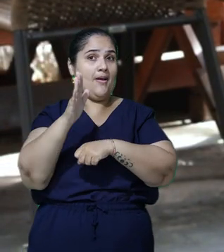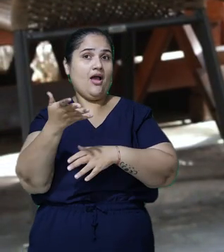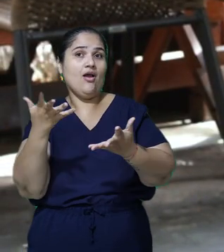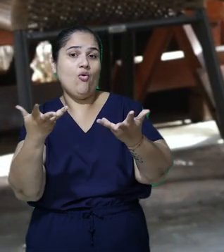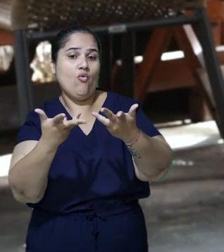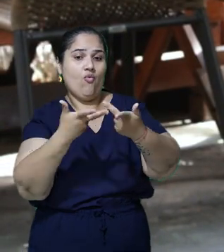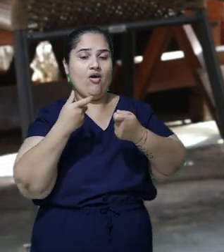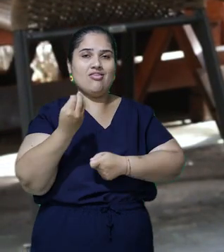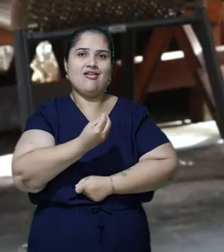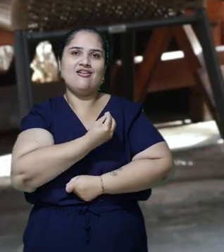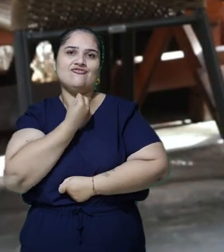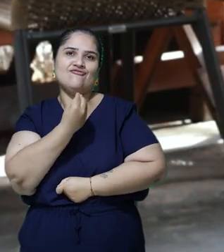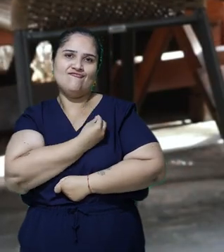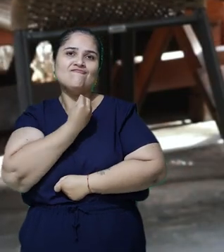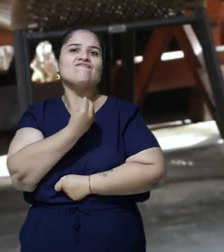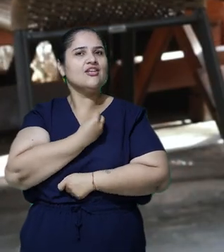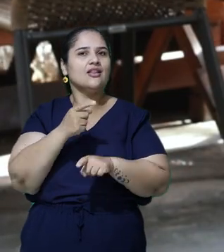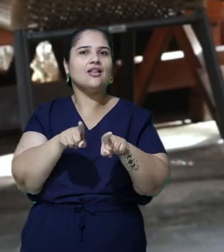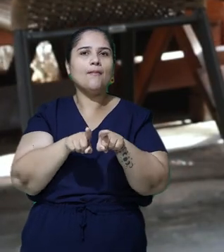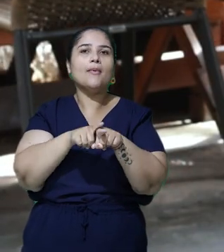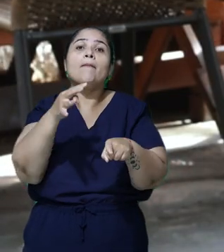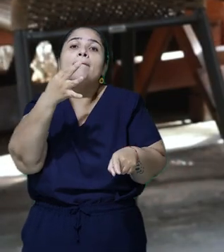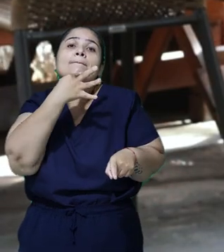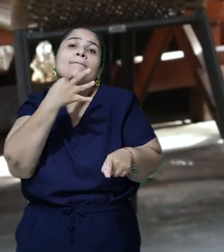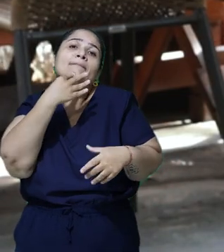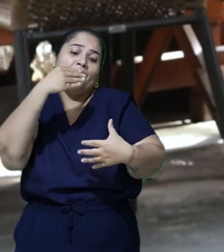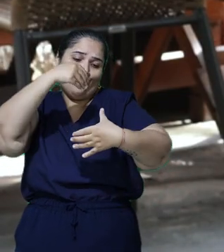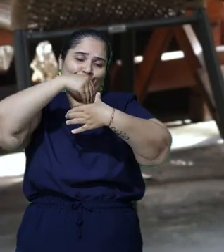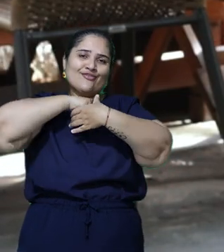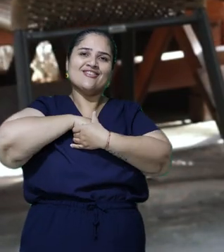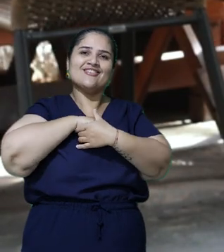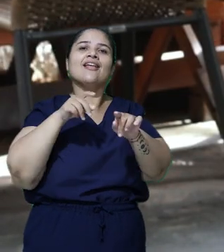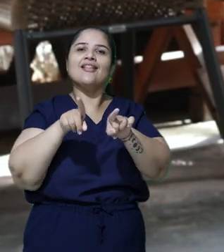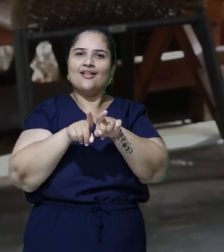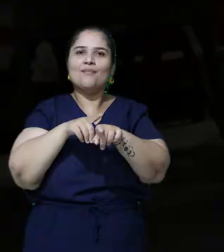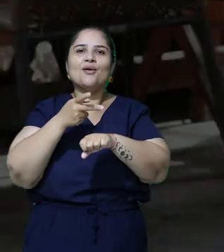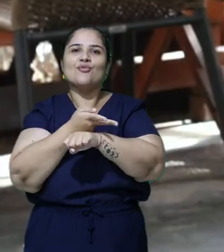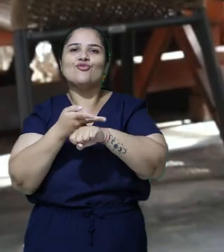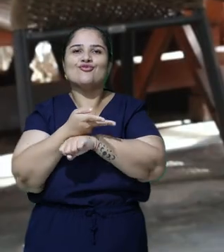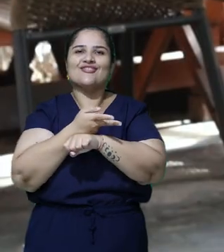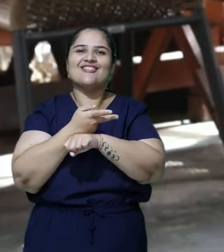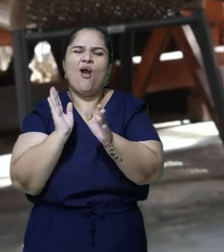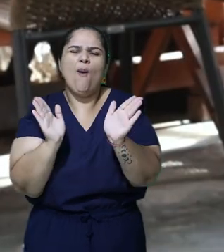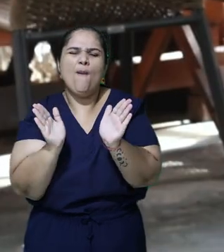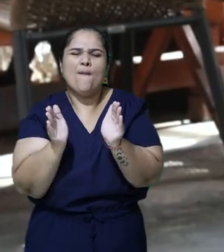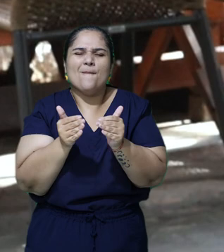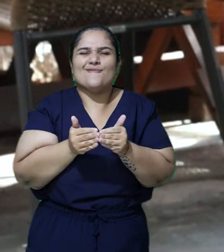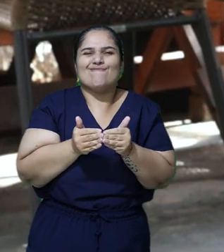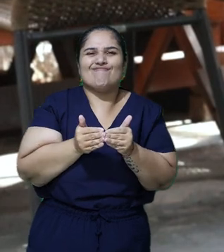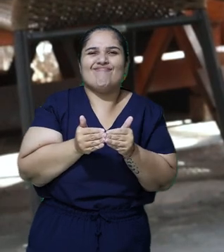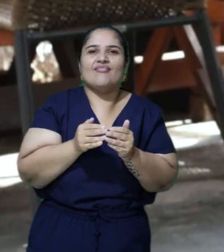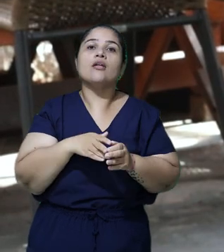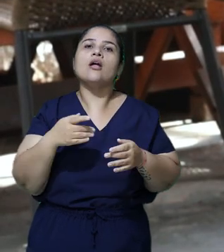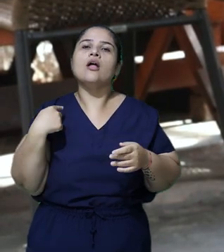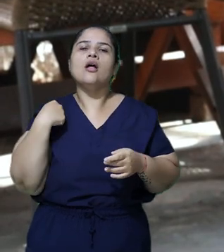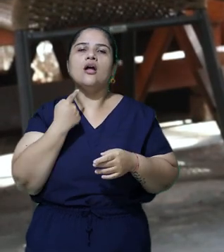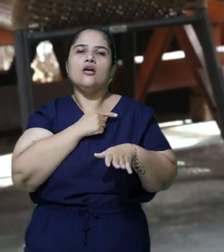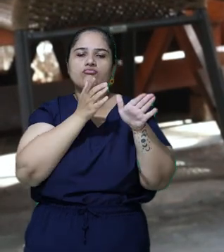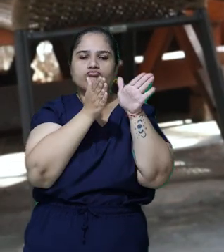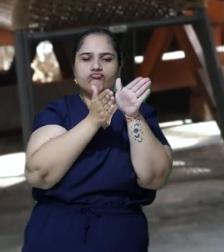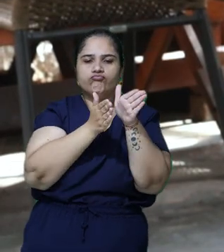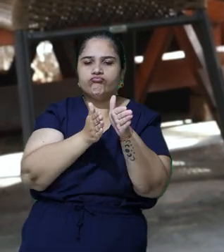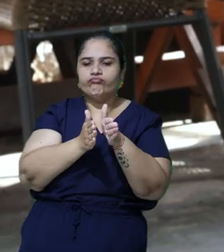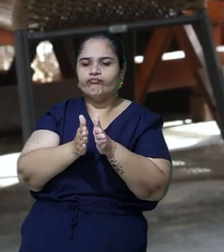que era algo que eu já vinha atrás, então isso fechou o ciclo. A gente passa por uma fase, tanto